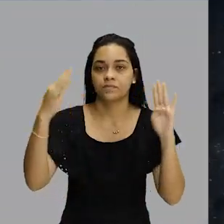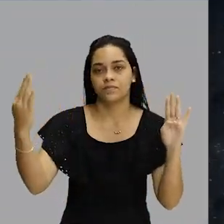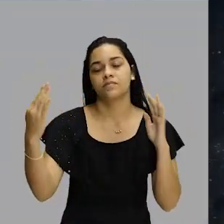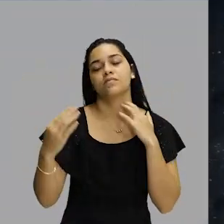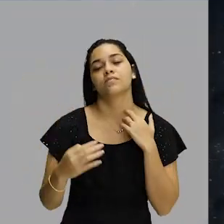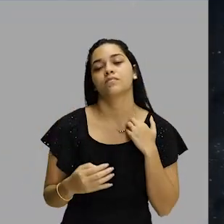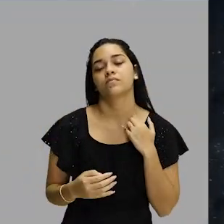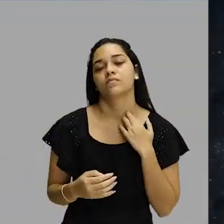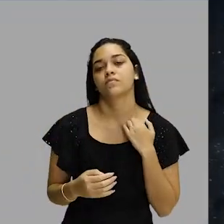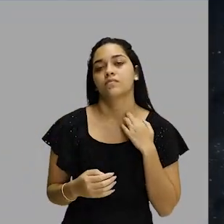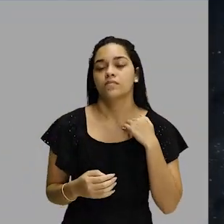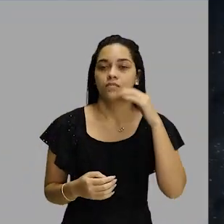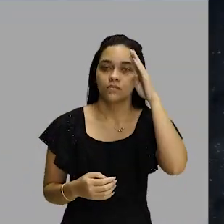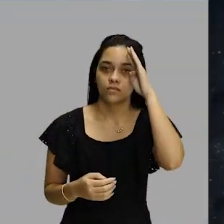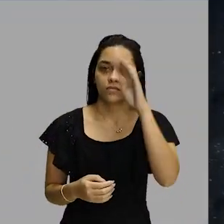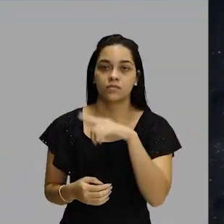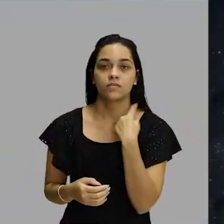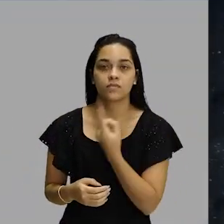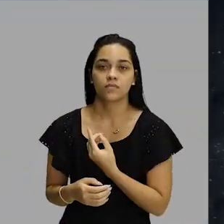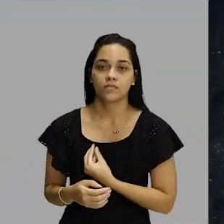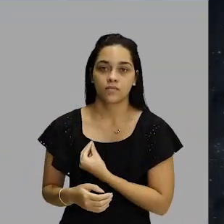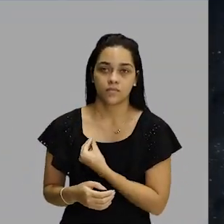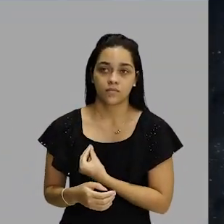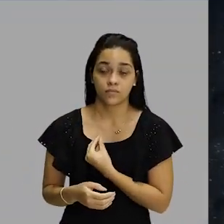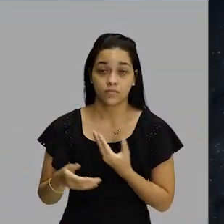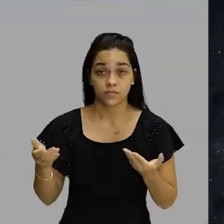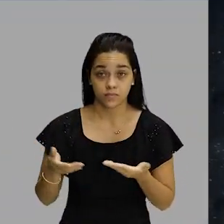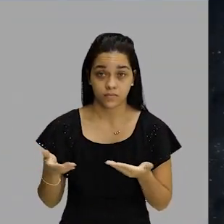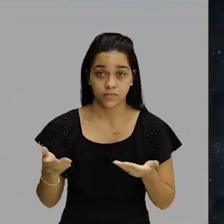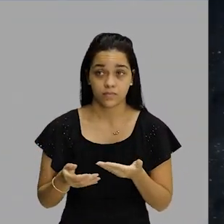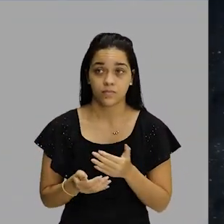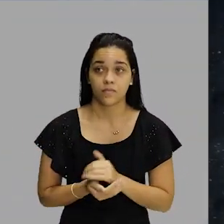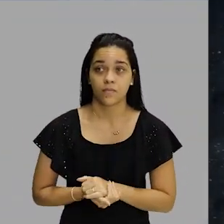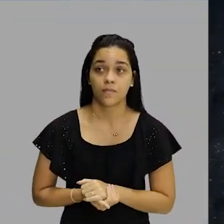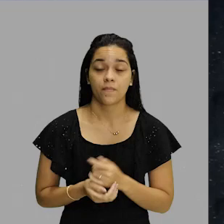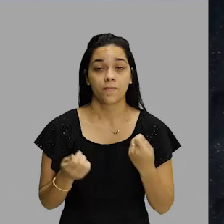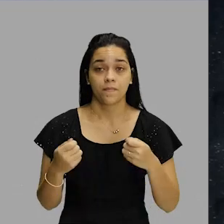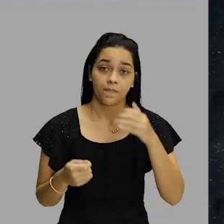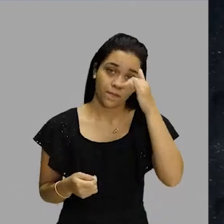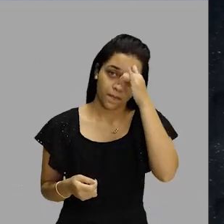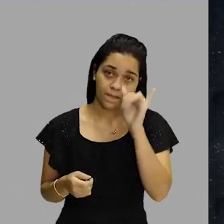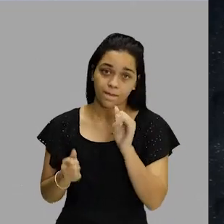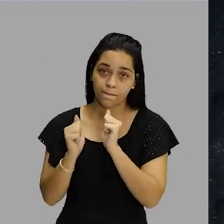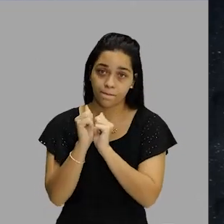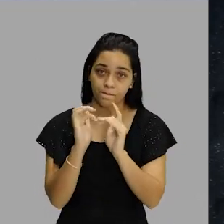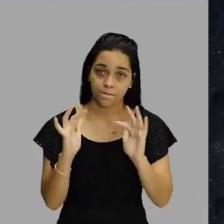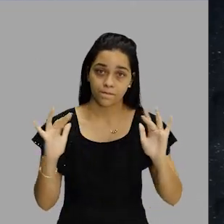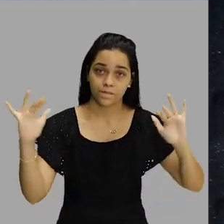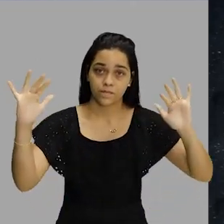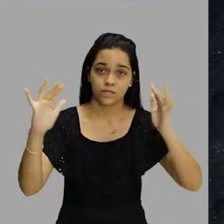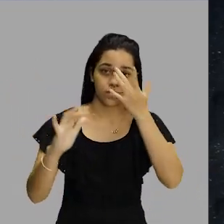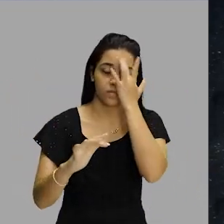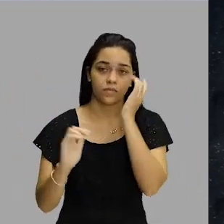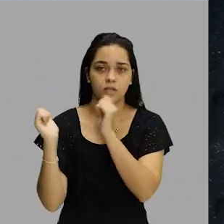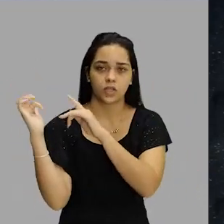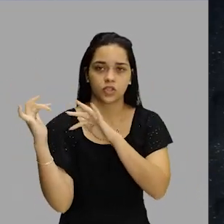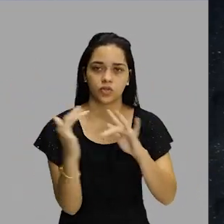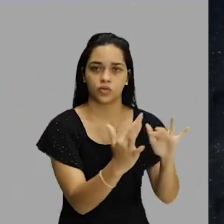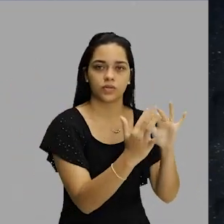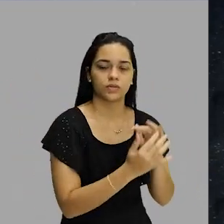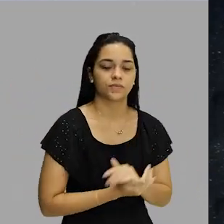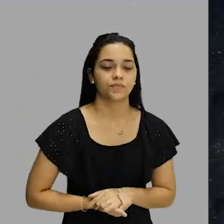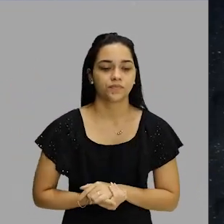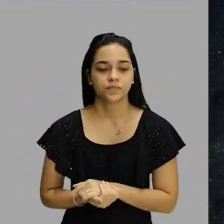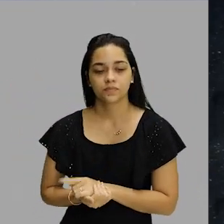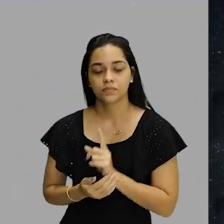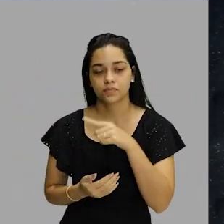né? Principalmente nós vivendo na situação em que nós estamos, nós temos que evitar aglomerações, ok, pessoal?